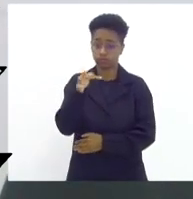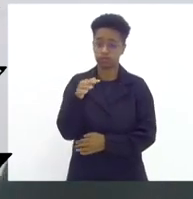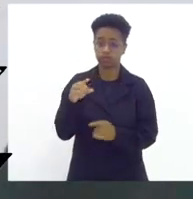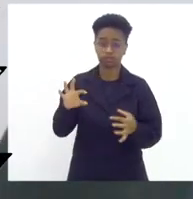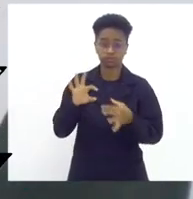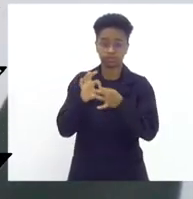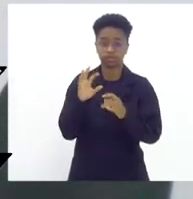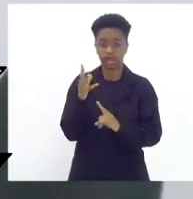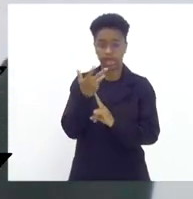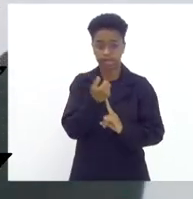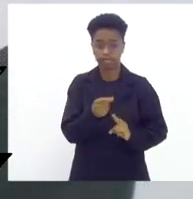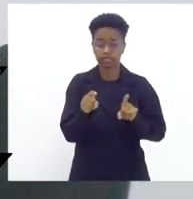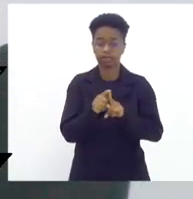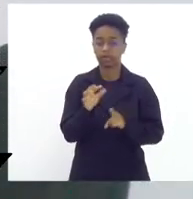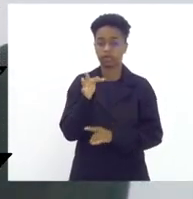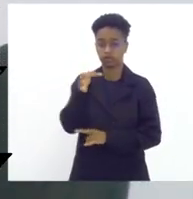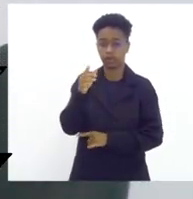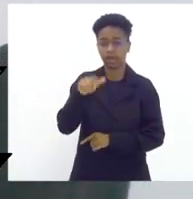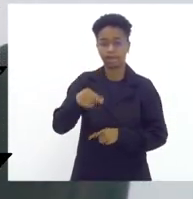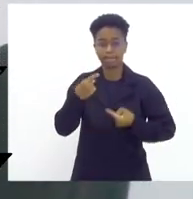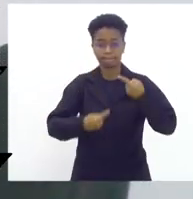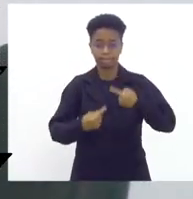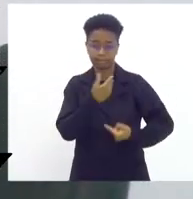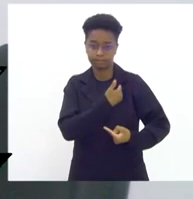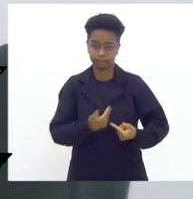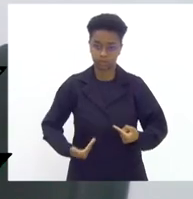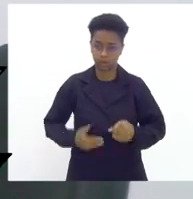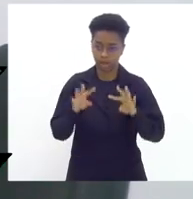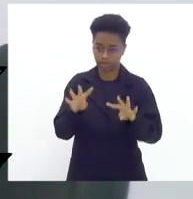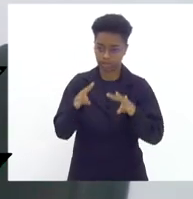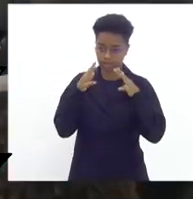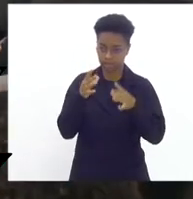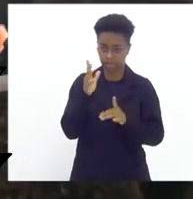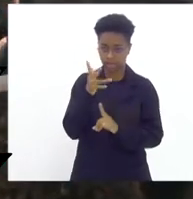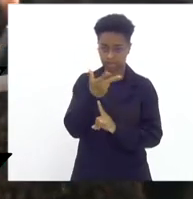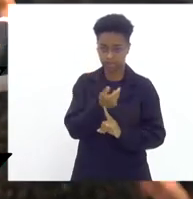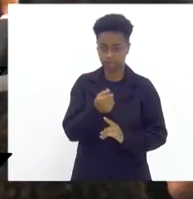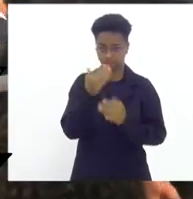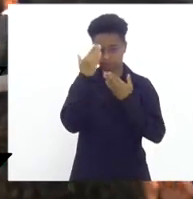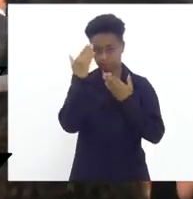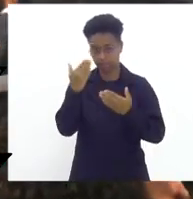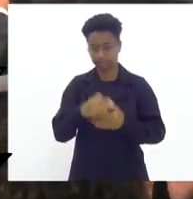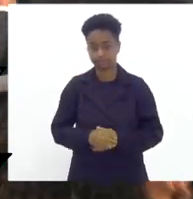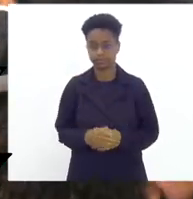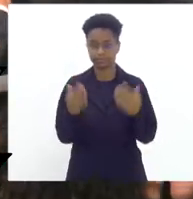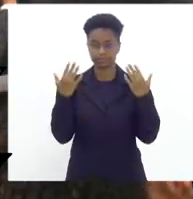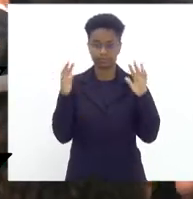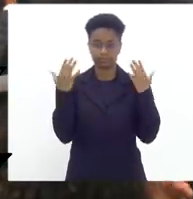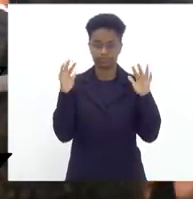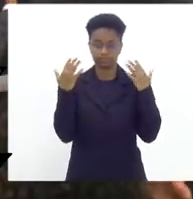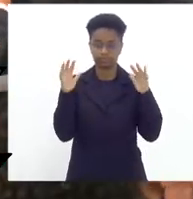arte e o futuro será as políticas públicas que Ouçam as artes Muito obrigado